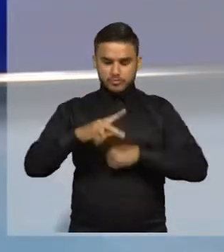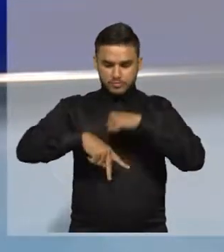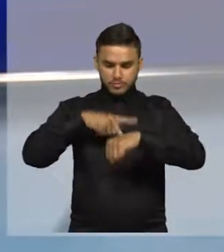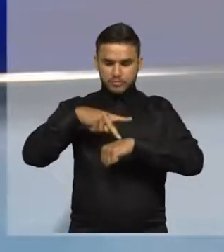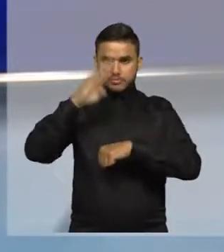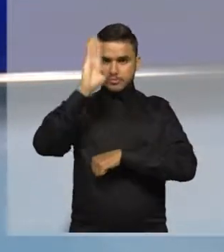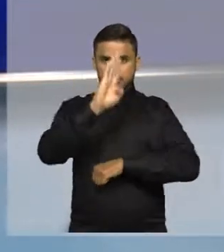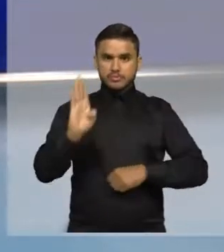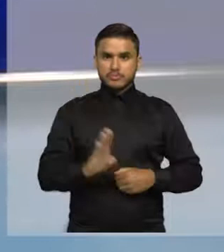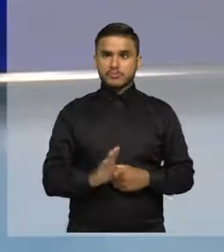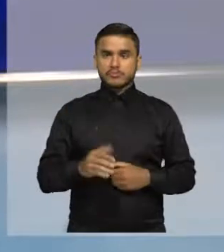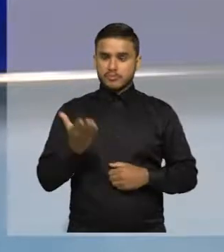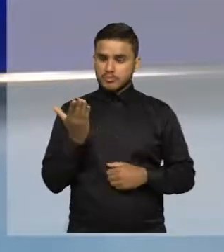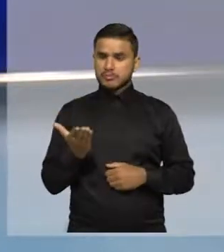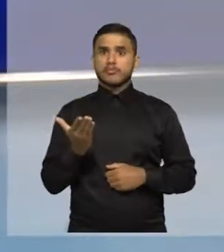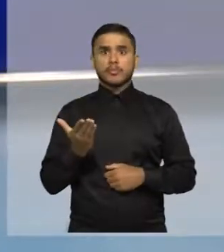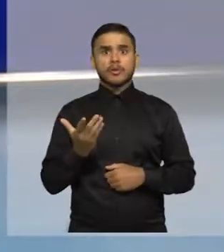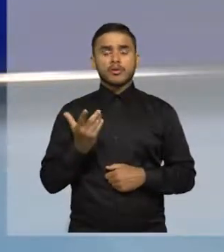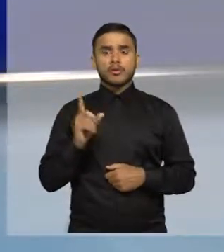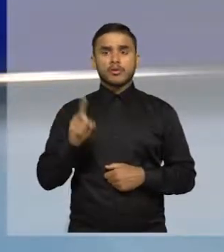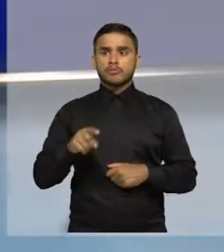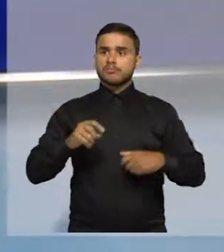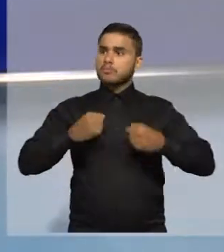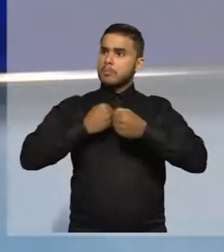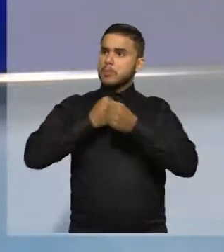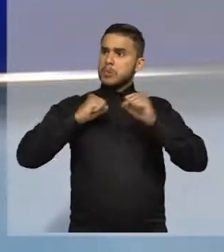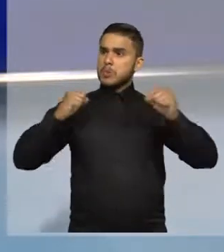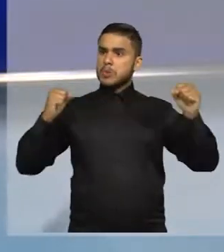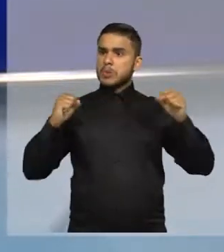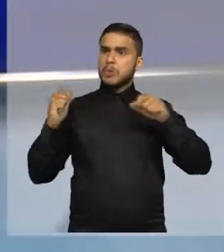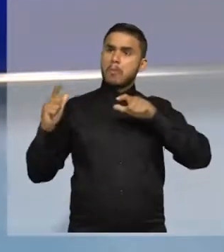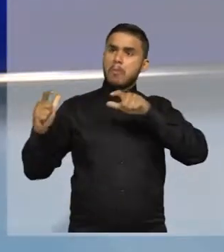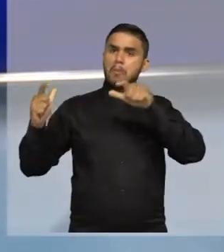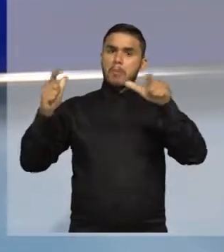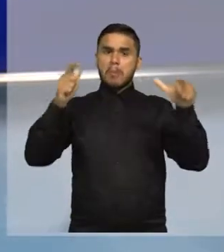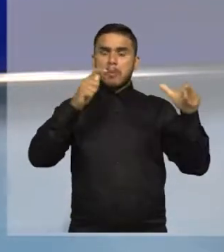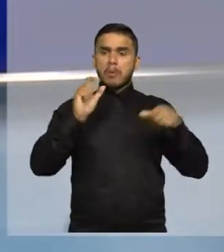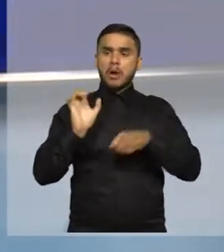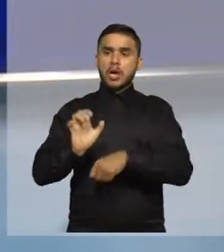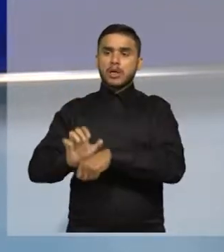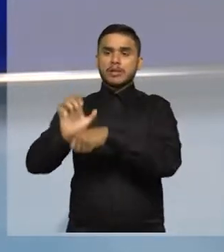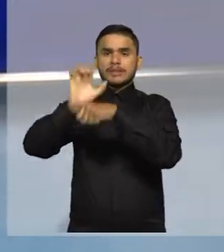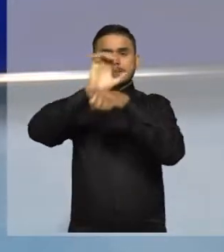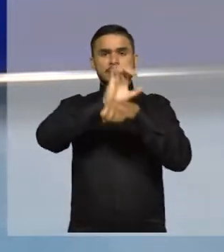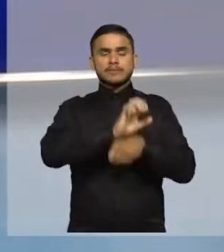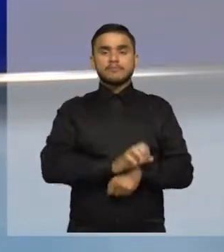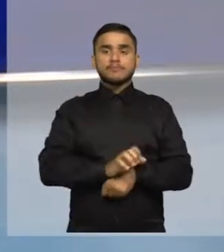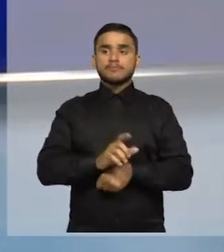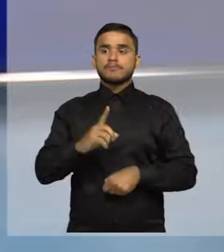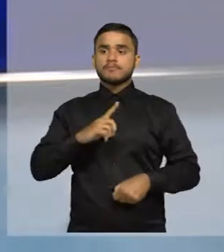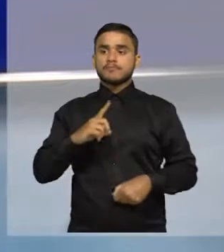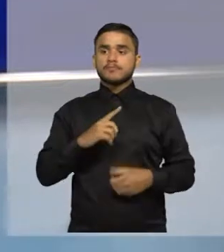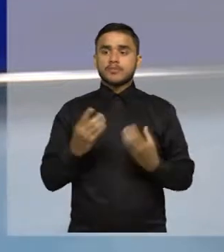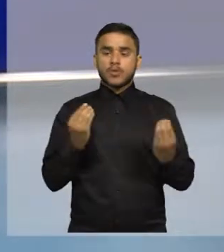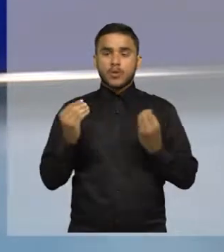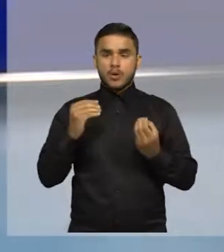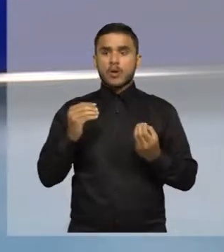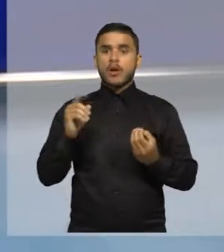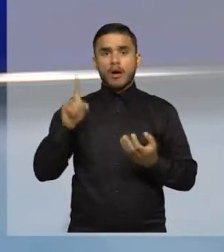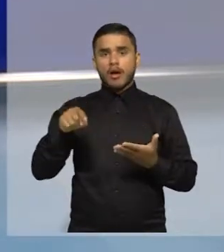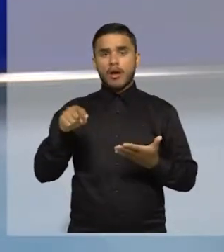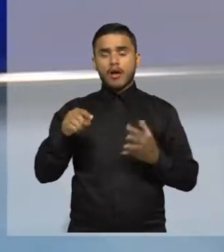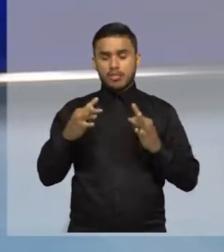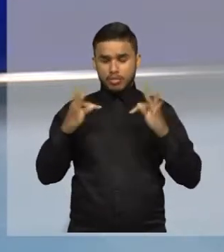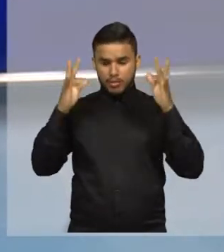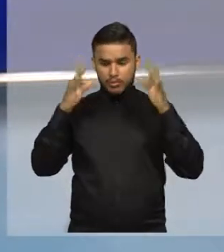pequeno, estamos falando de um Brasil com as dimensões que tem, com as dificuldades que tem para que essas urnas possam